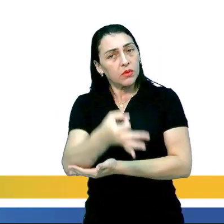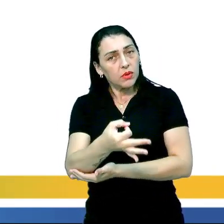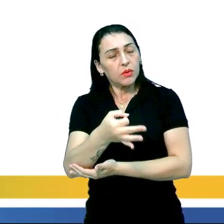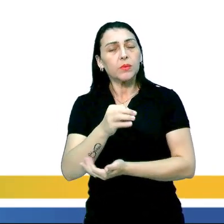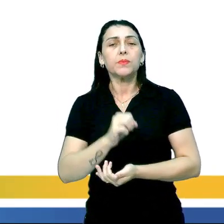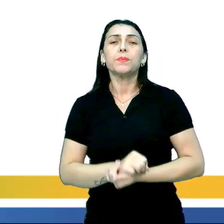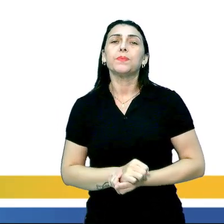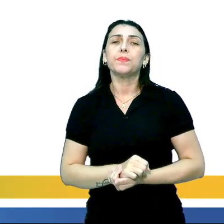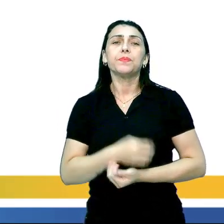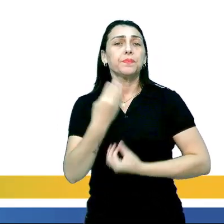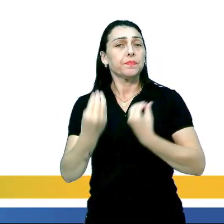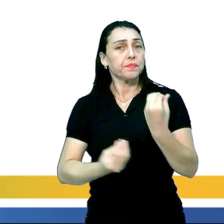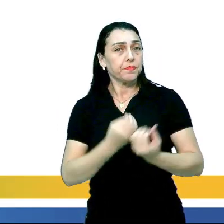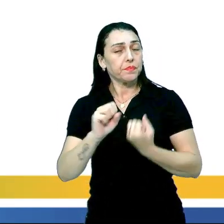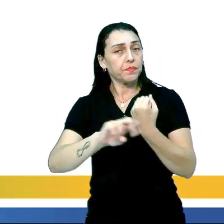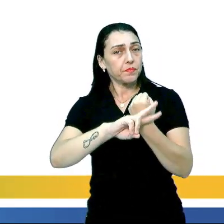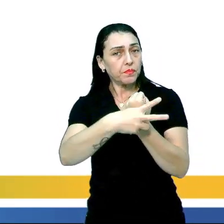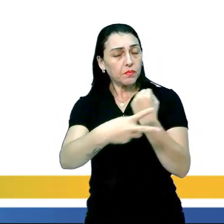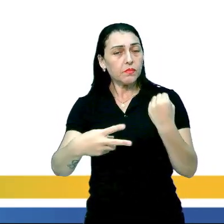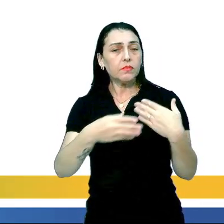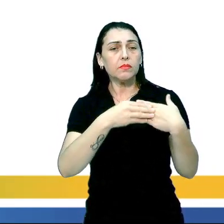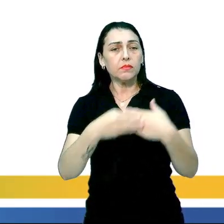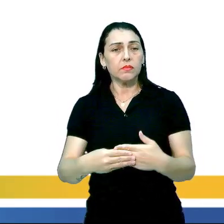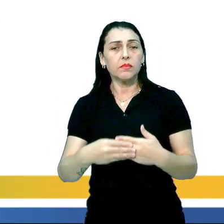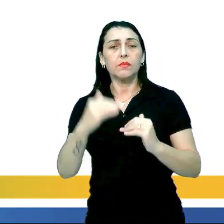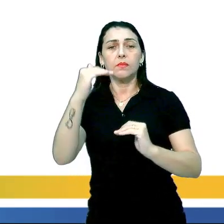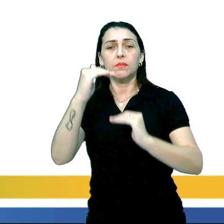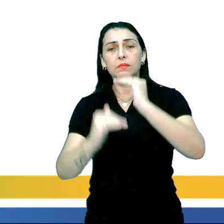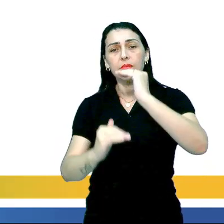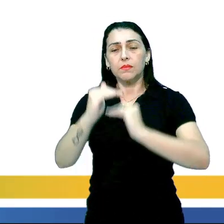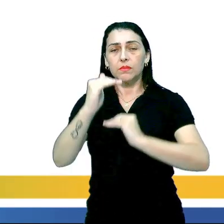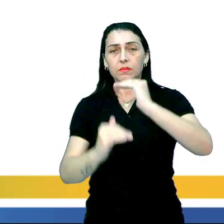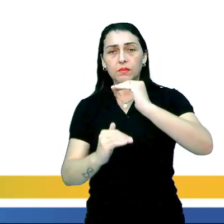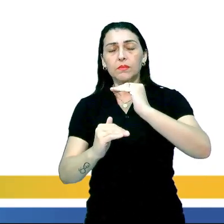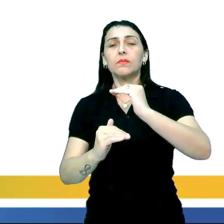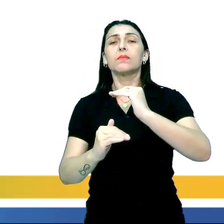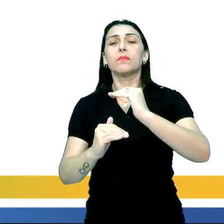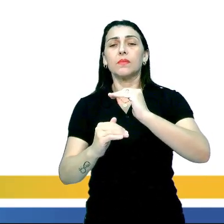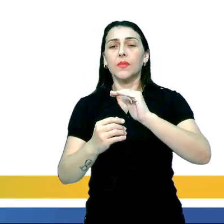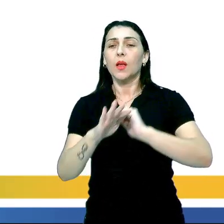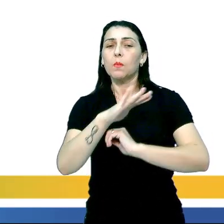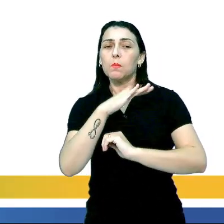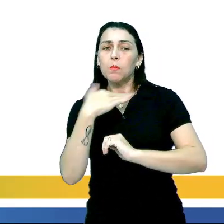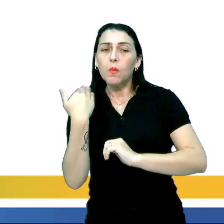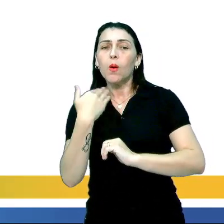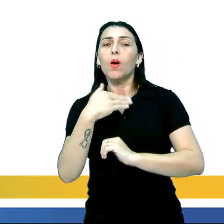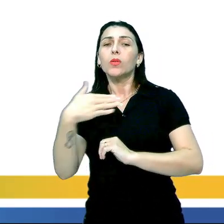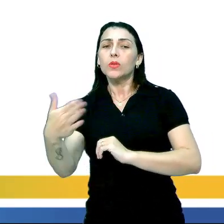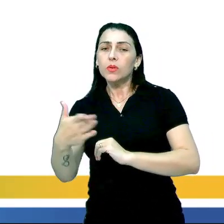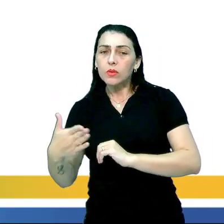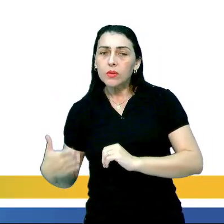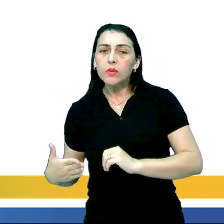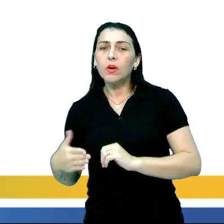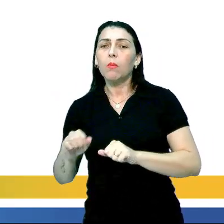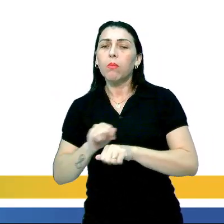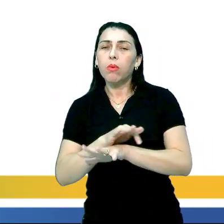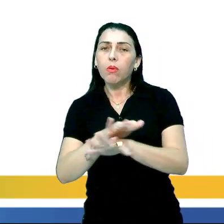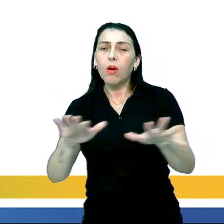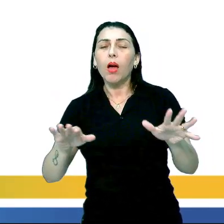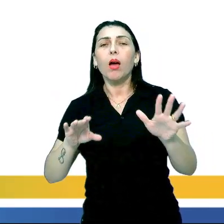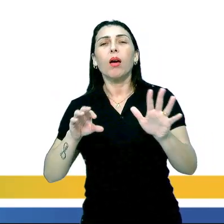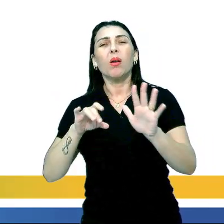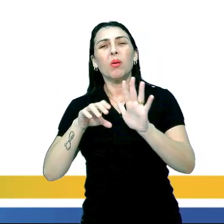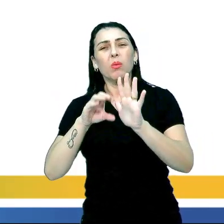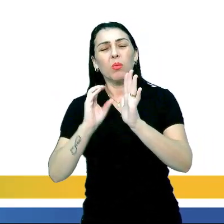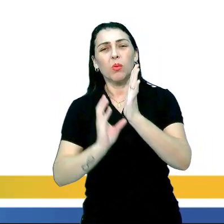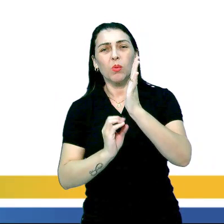adequado. Como consequência, a gente pode citar desequilíbrio dos ecossistemas, morte de espécies aquáticas, proliferação